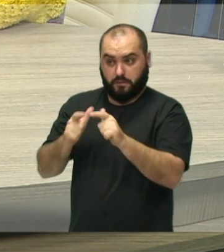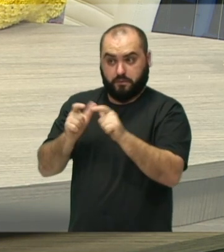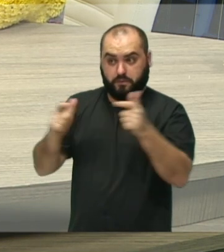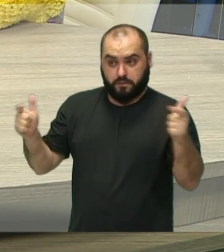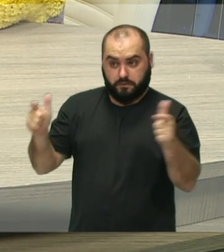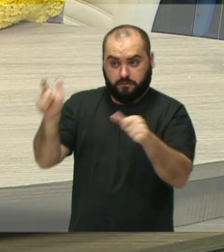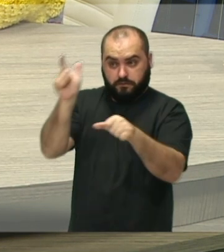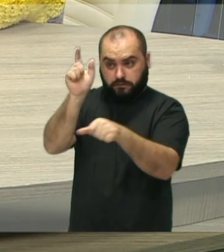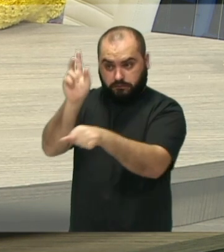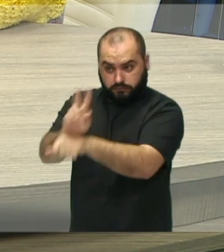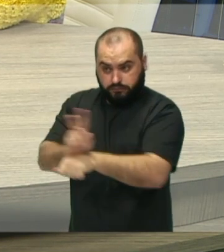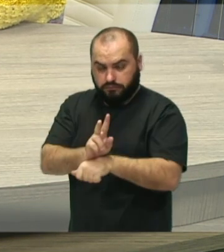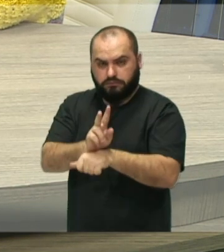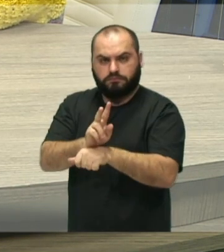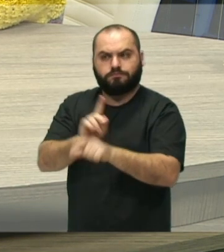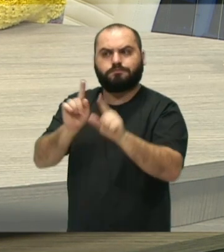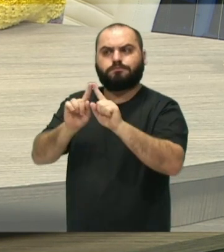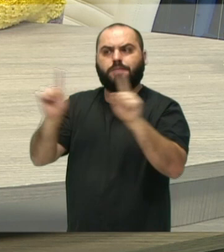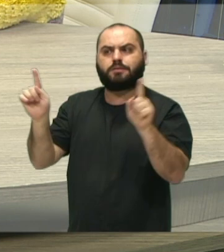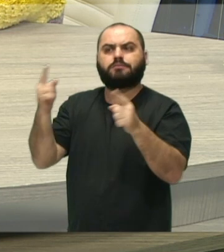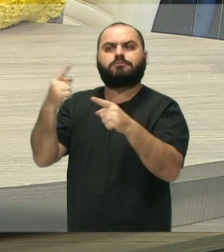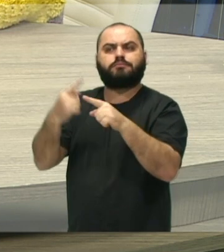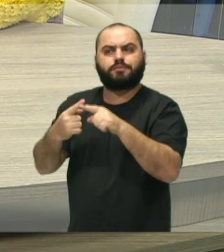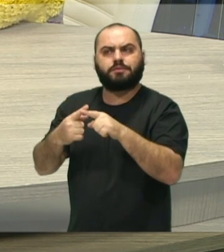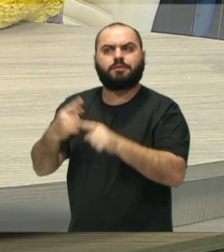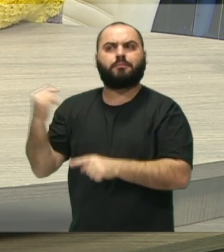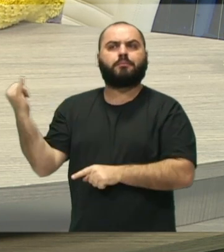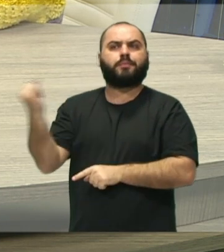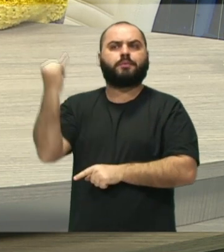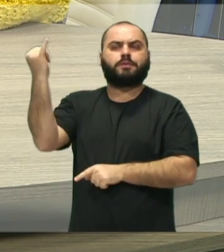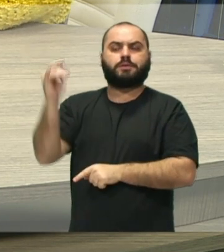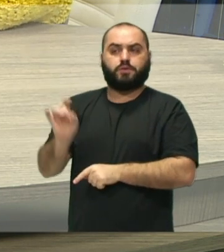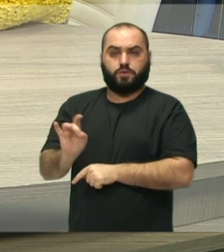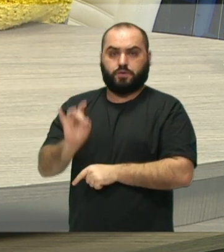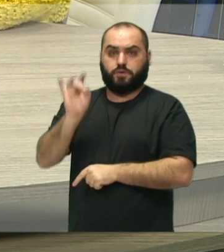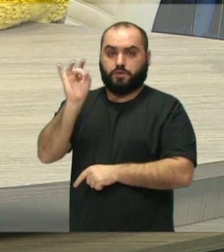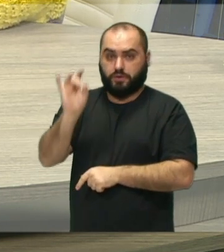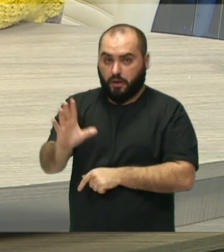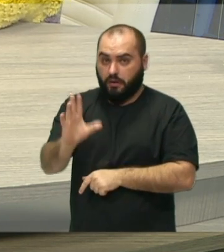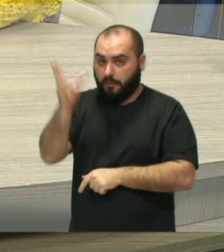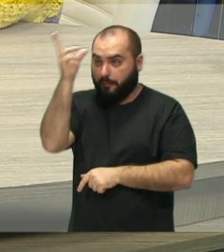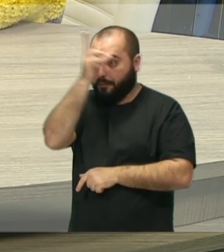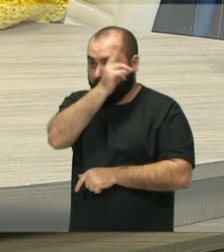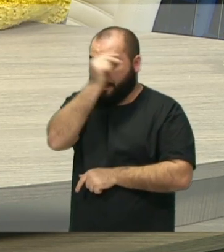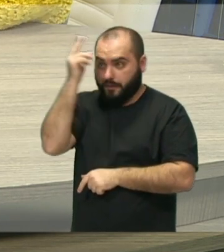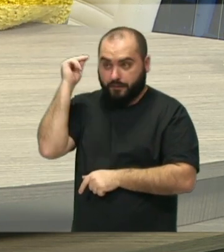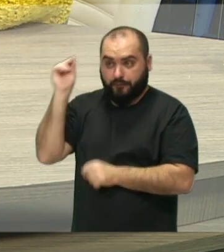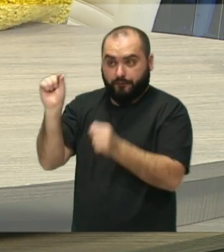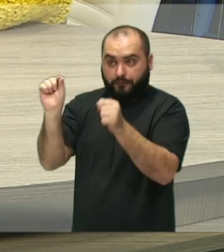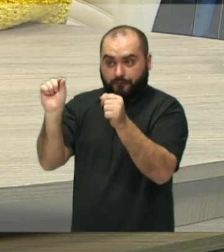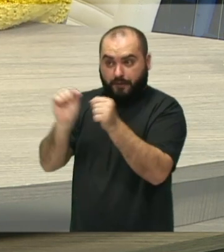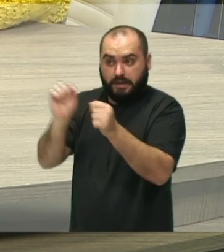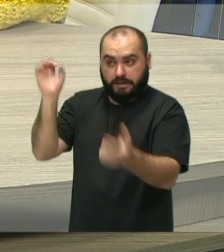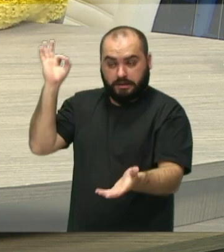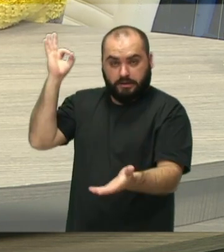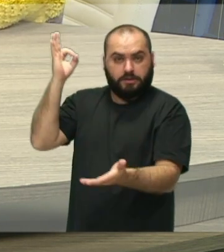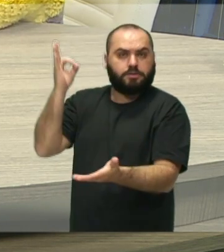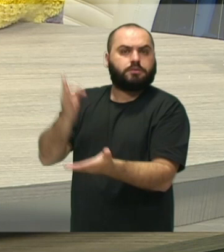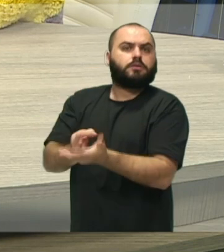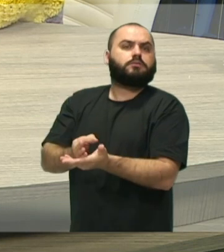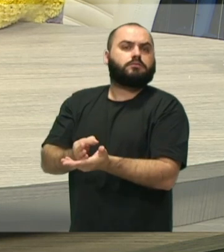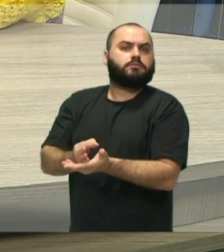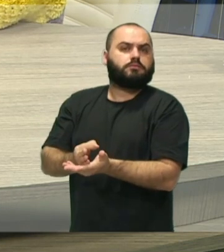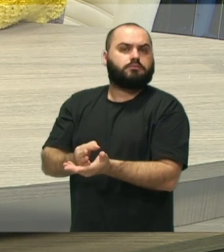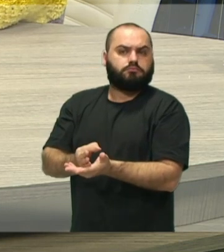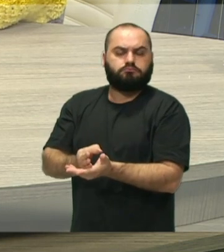que é importante que além do poder público fazer as coisas da maneira correta, da mais